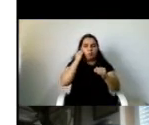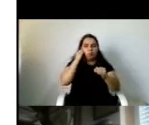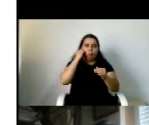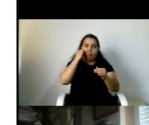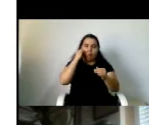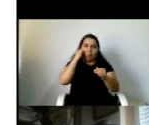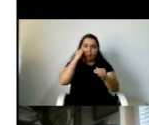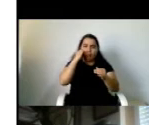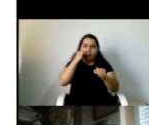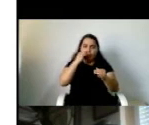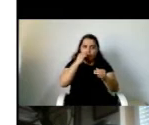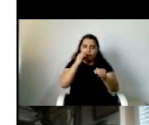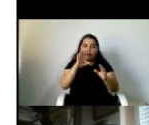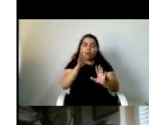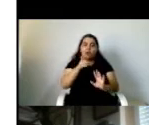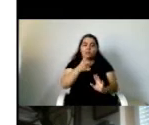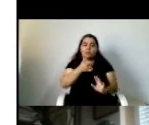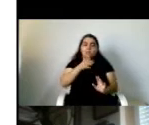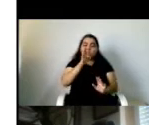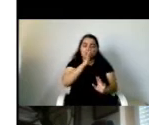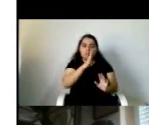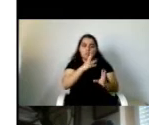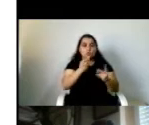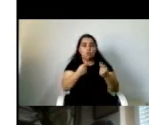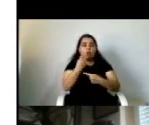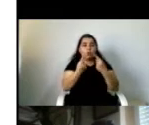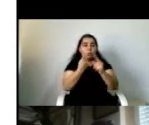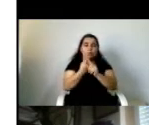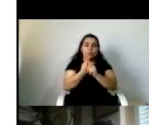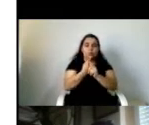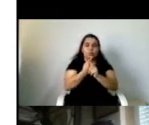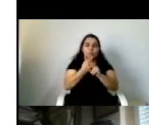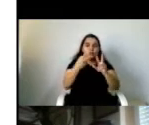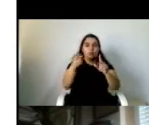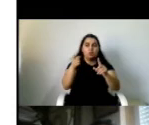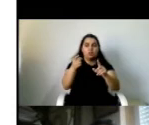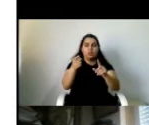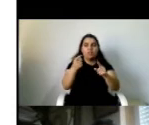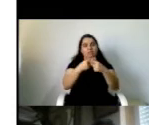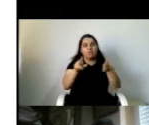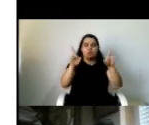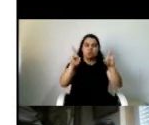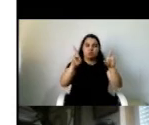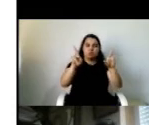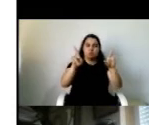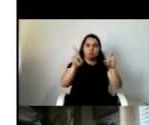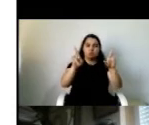e quando há algum resultado, ele não é o expectável, porque os casos acabam arquivados e as pessoas